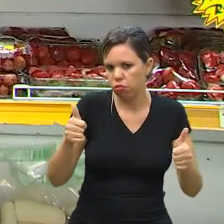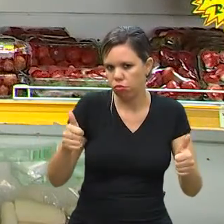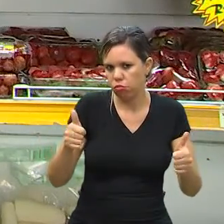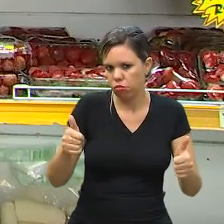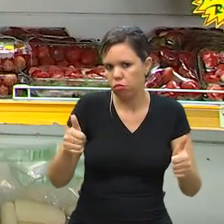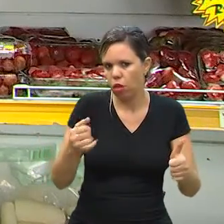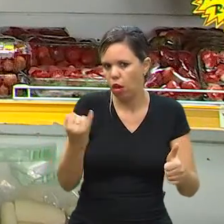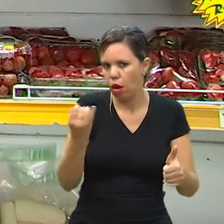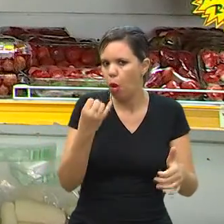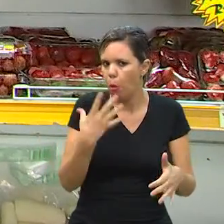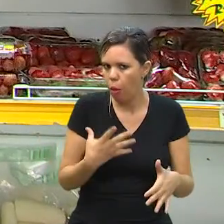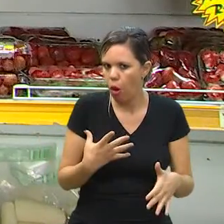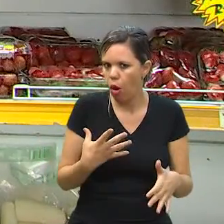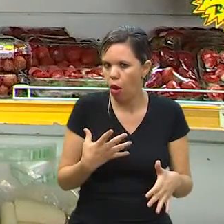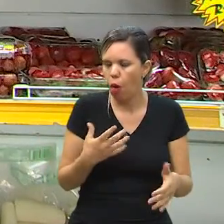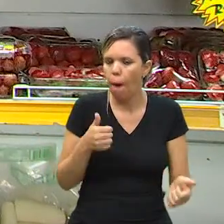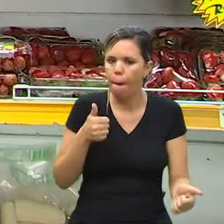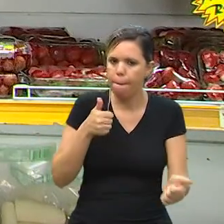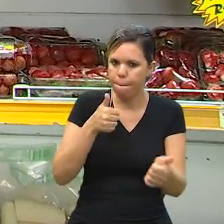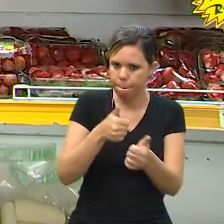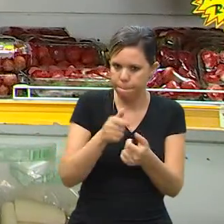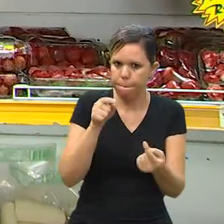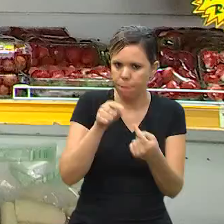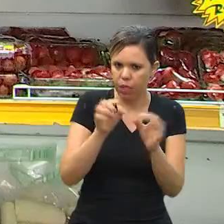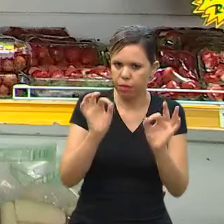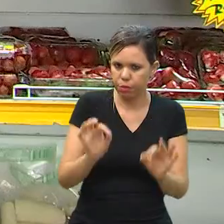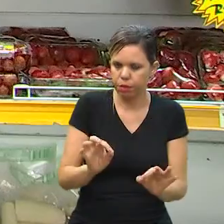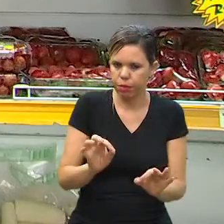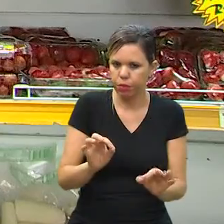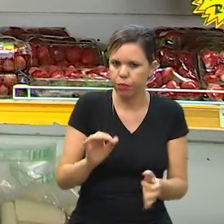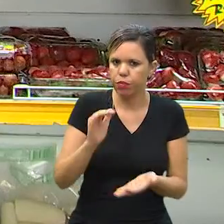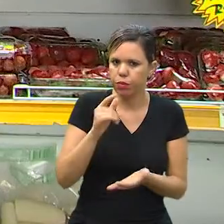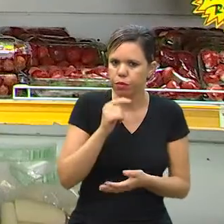claro sai, significa que mais próximo do ideal é o meu consumo de água.